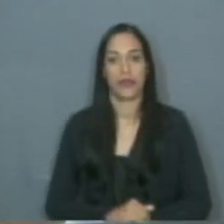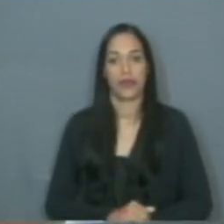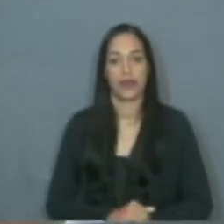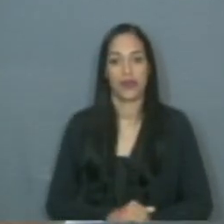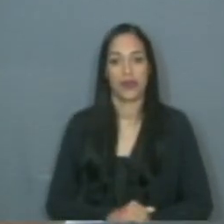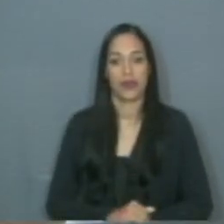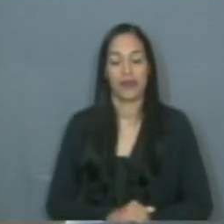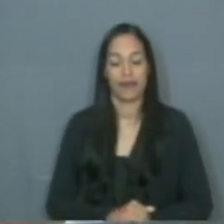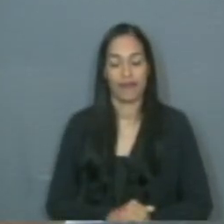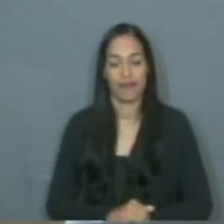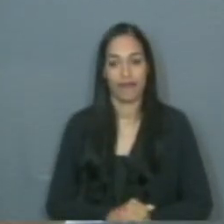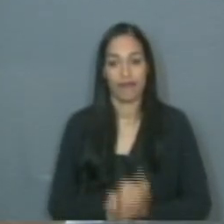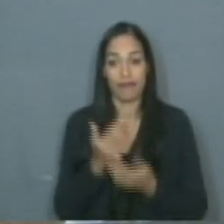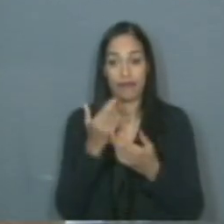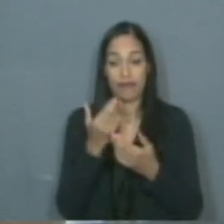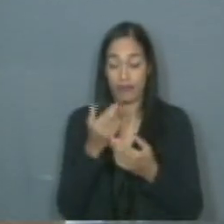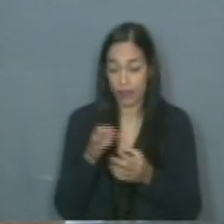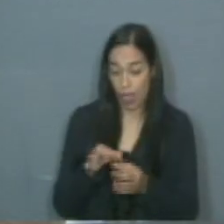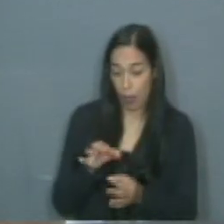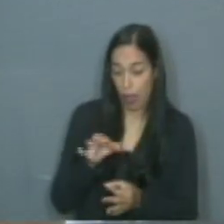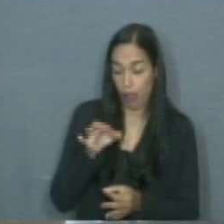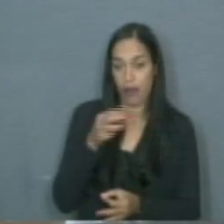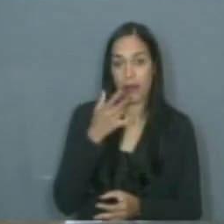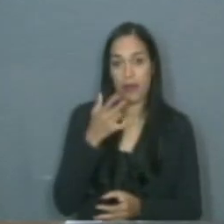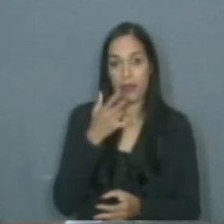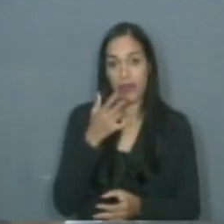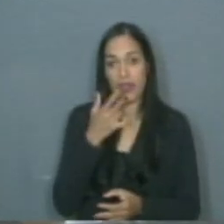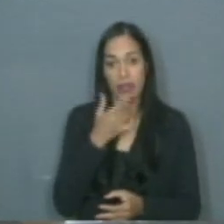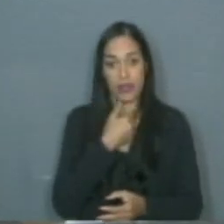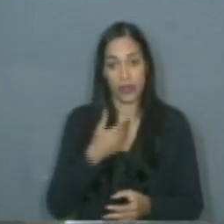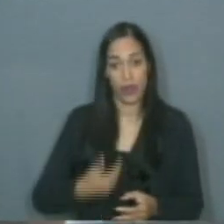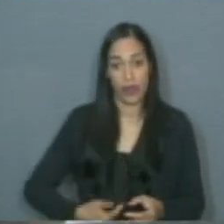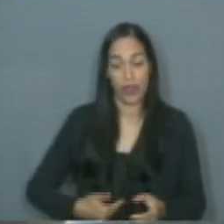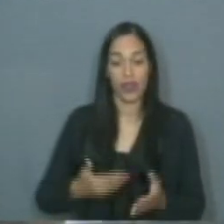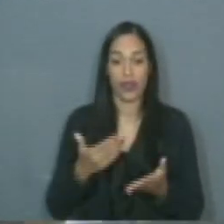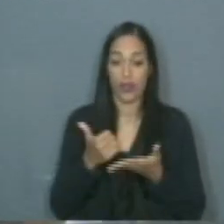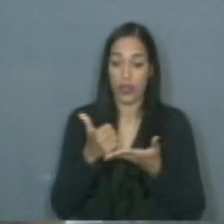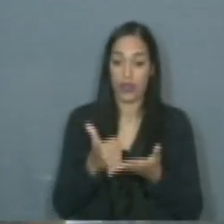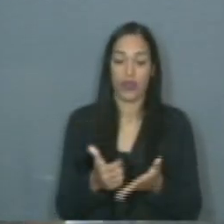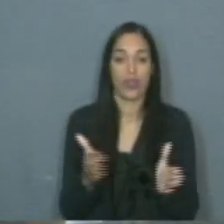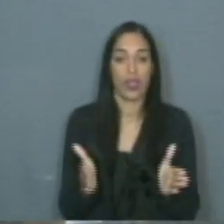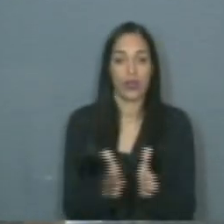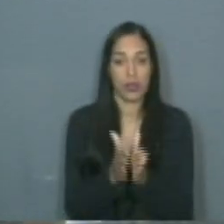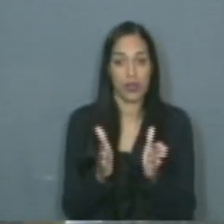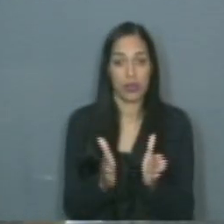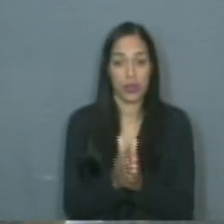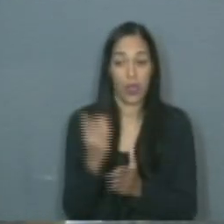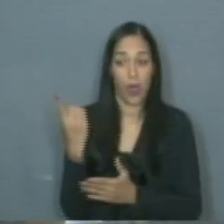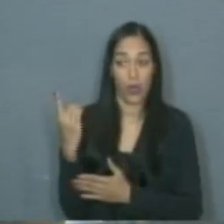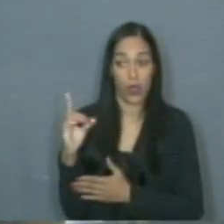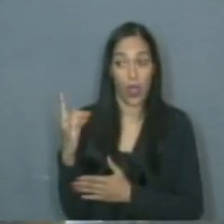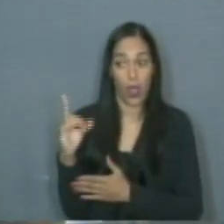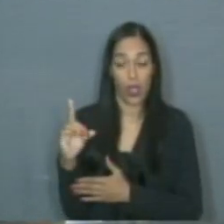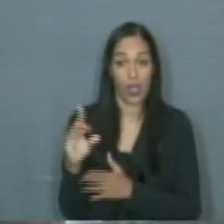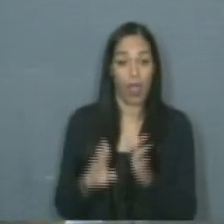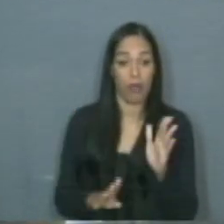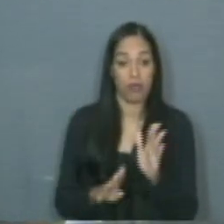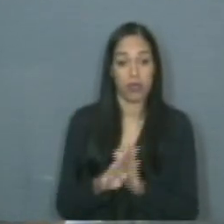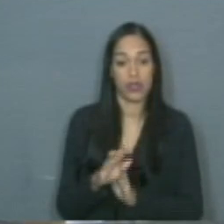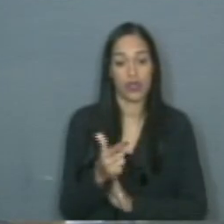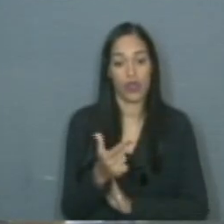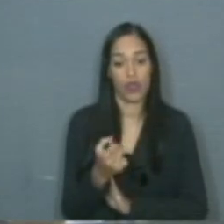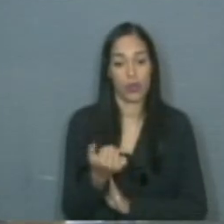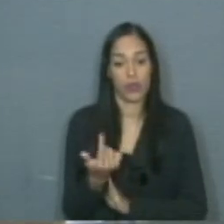Mas tem tanta coisa para falar desse governo, que tem ajudado os mais pobres. O dólar, que aumentou em